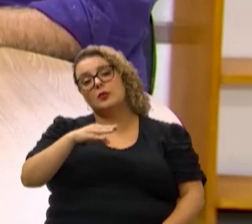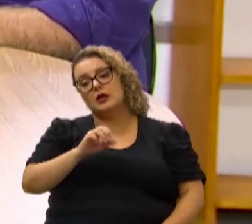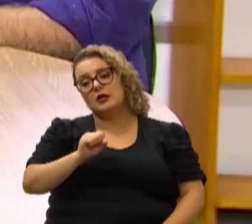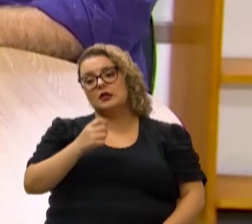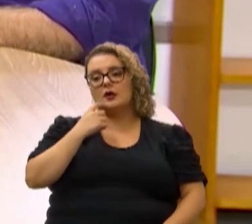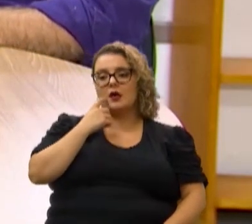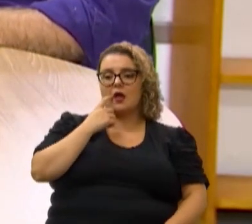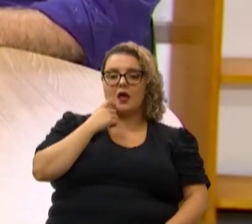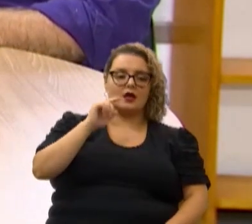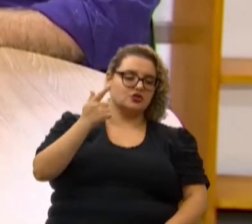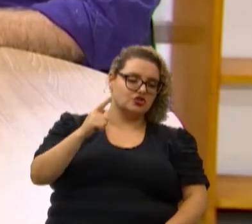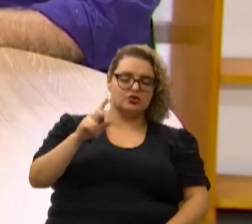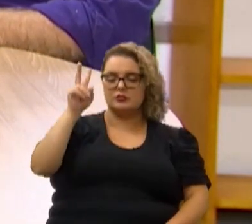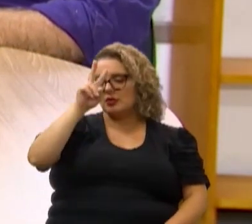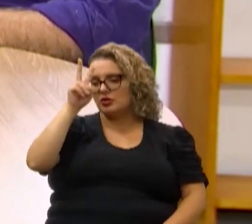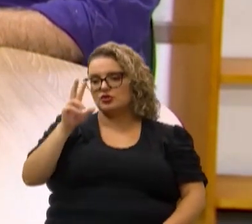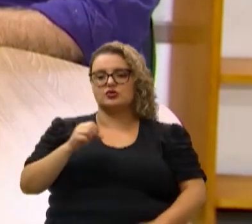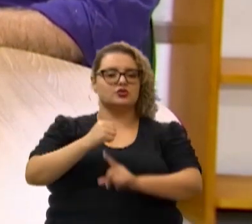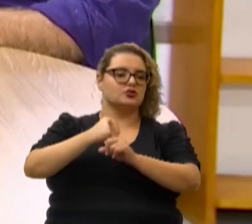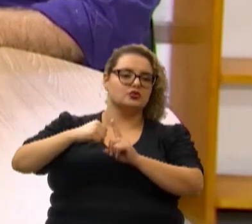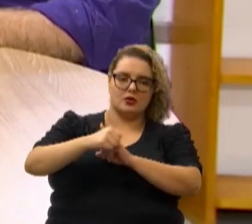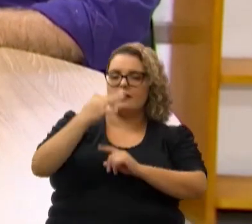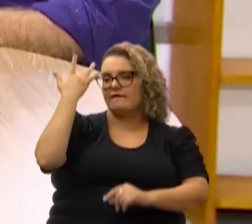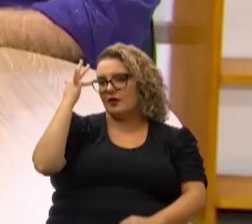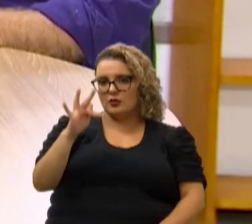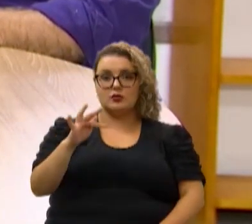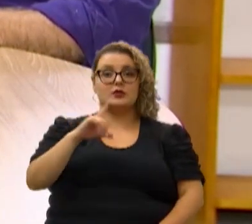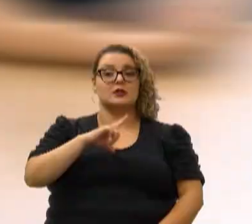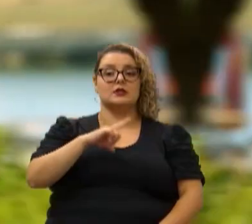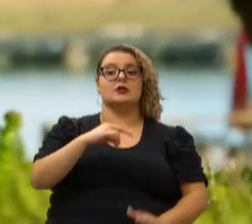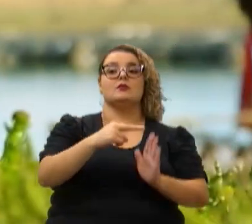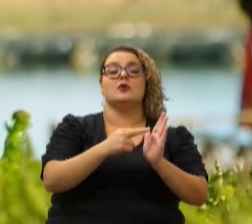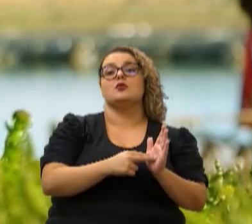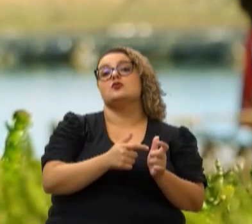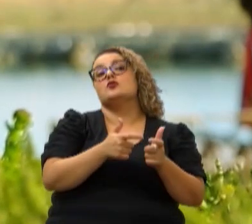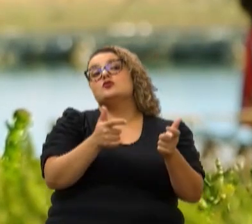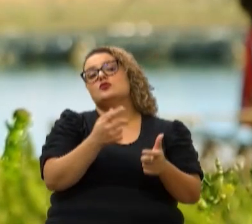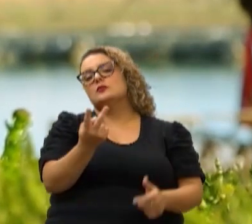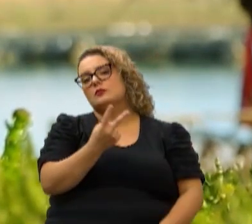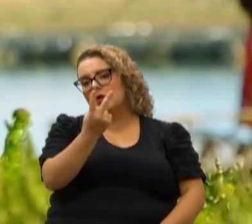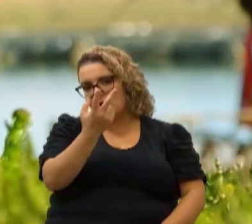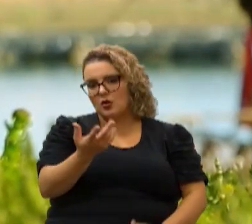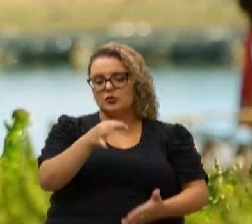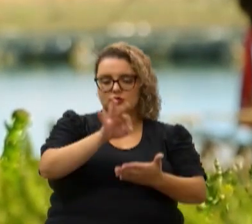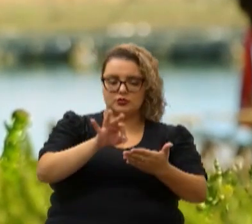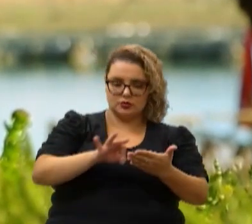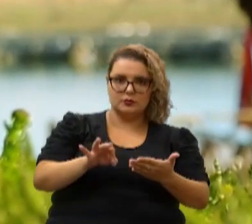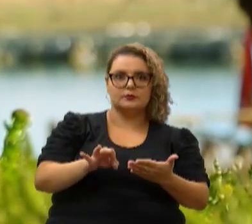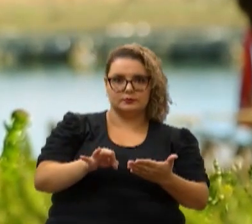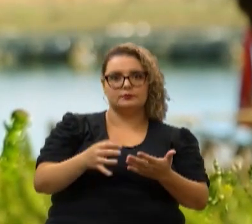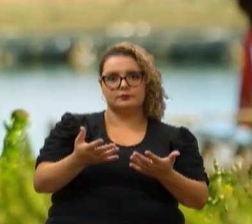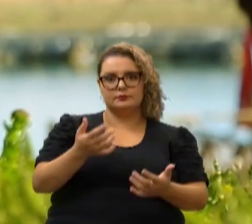então geografia, história, sociologia, filosofia terão um grau, né, de valor na hora da correção